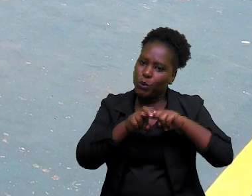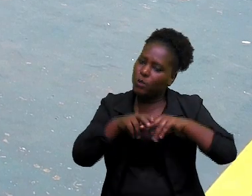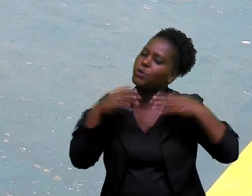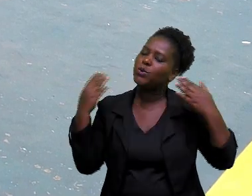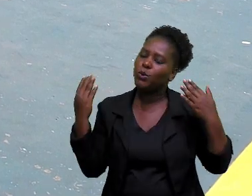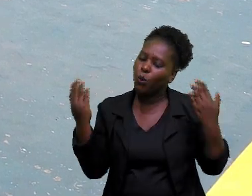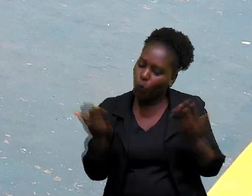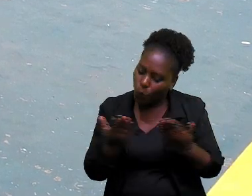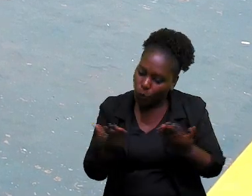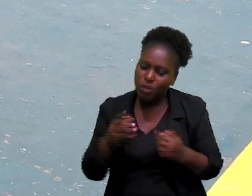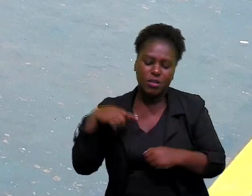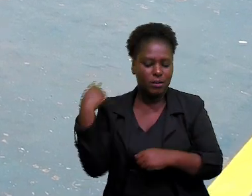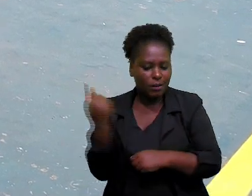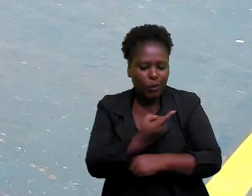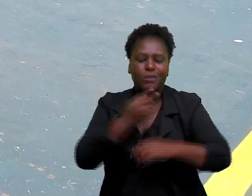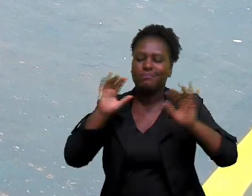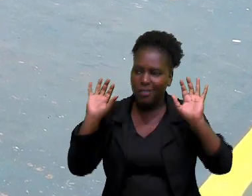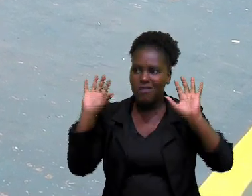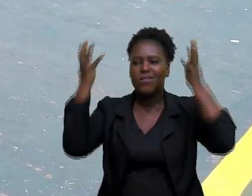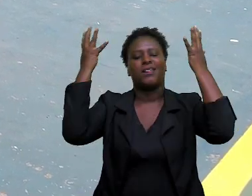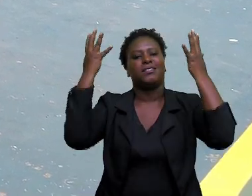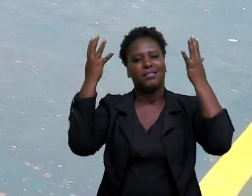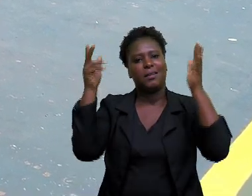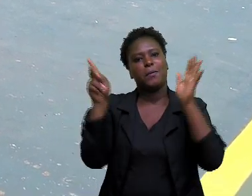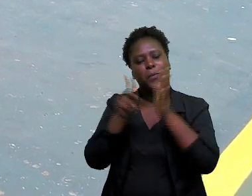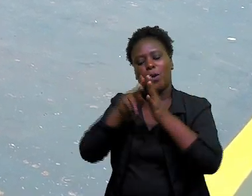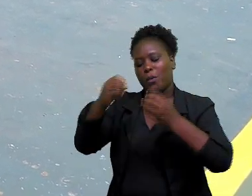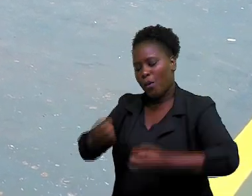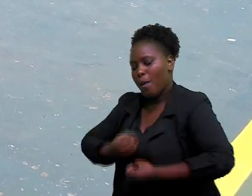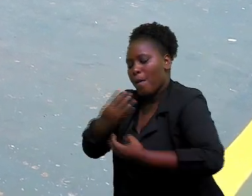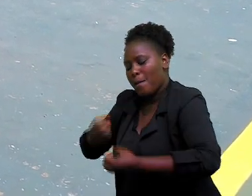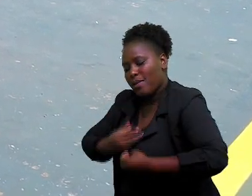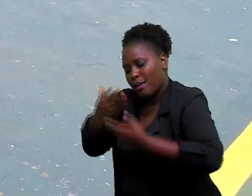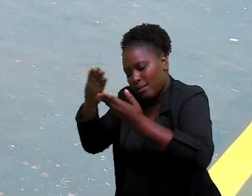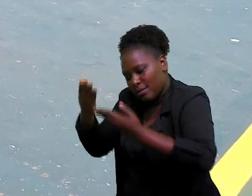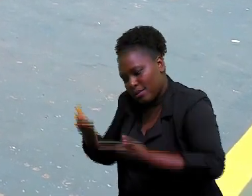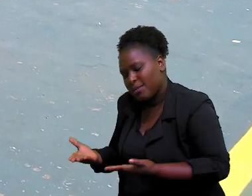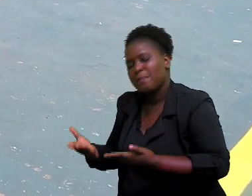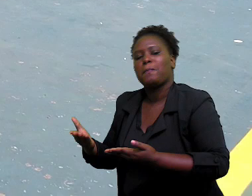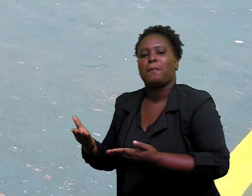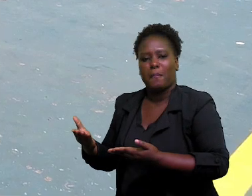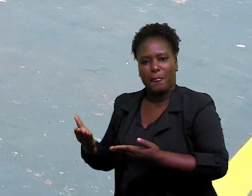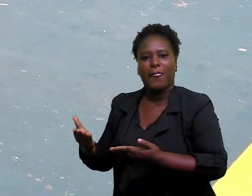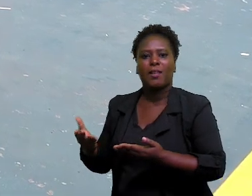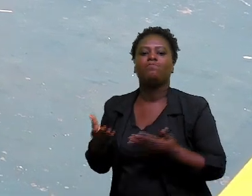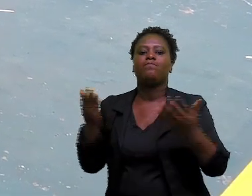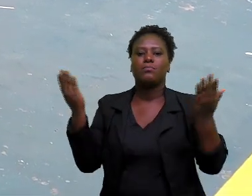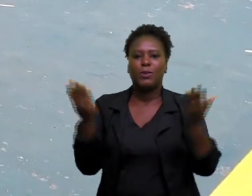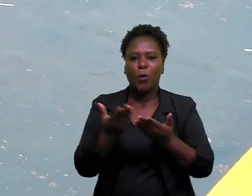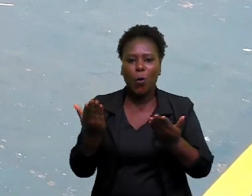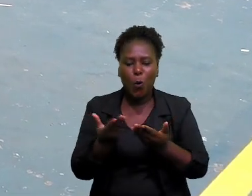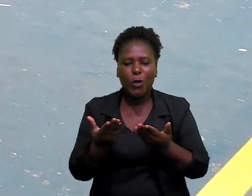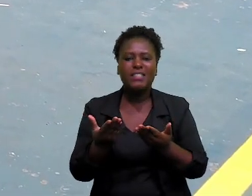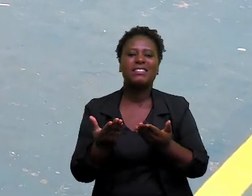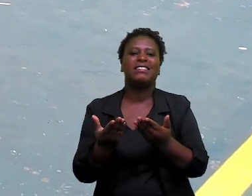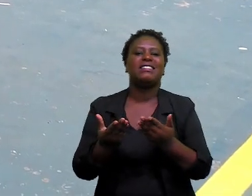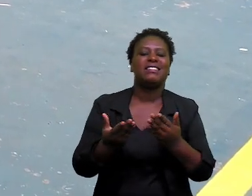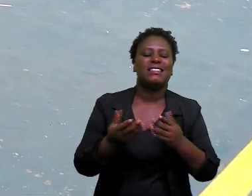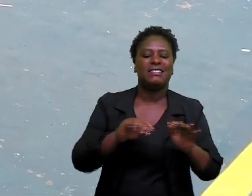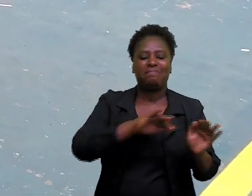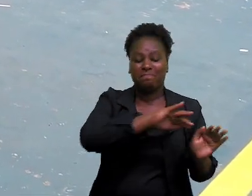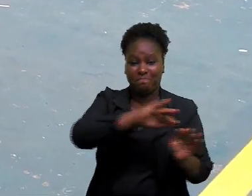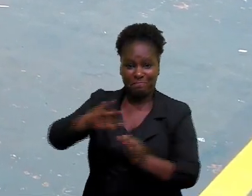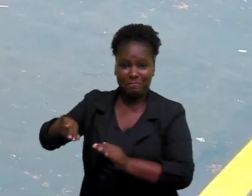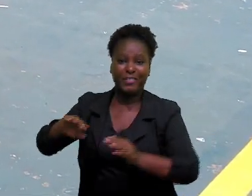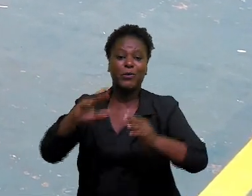data internacionalmente. Então hoje, os nossos artistas do primeiro ao oitavo